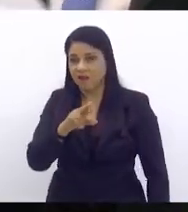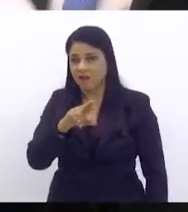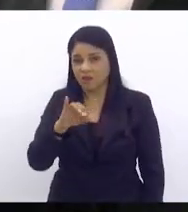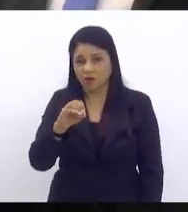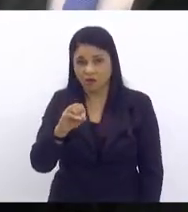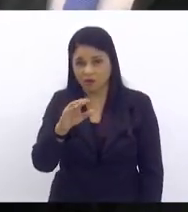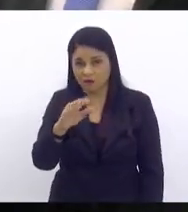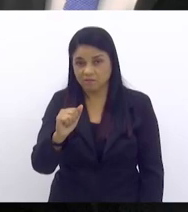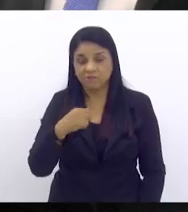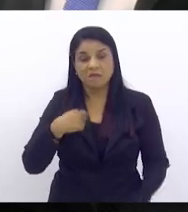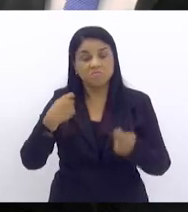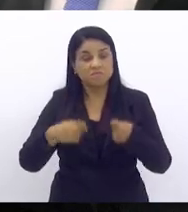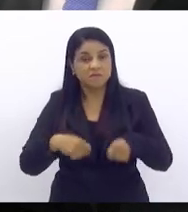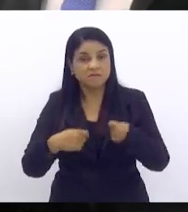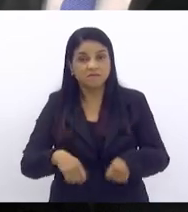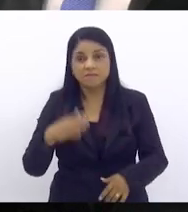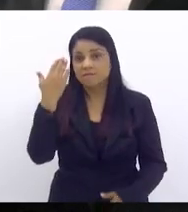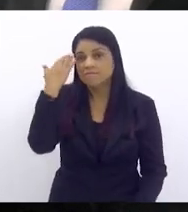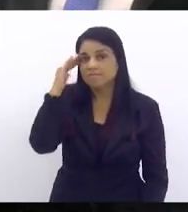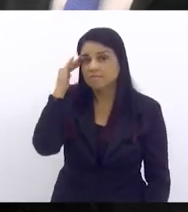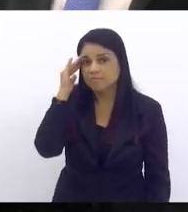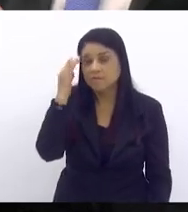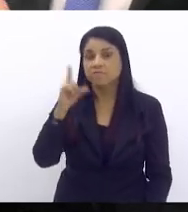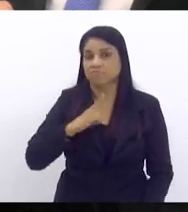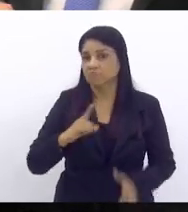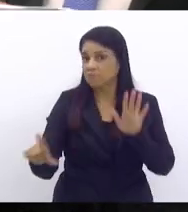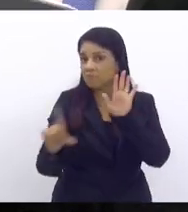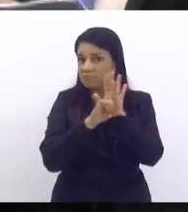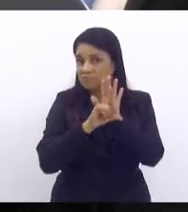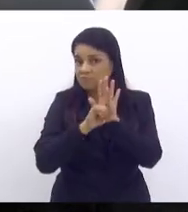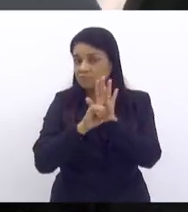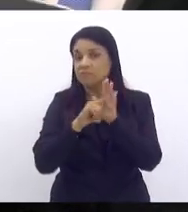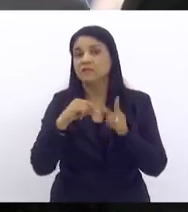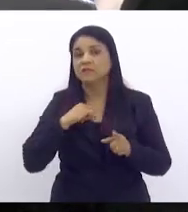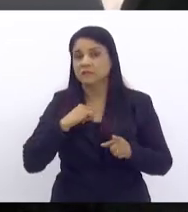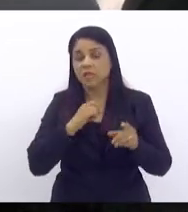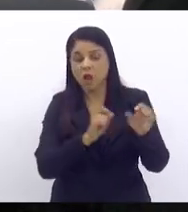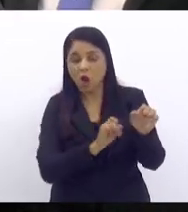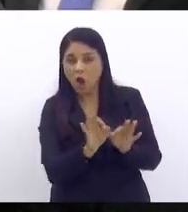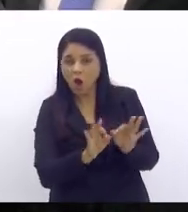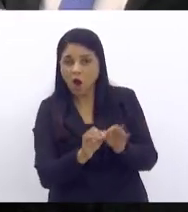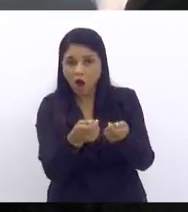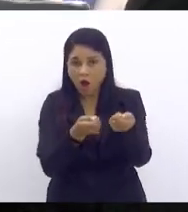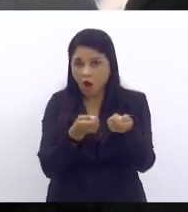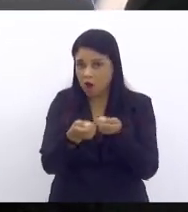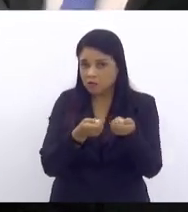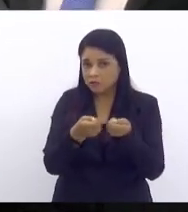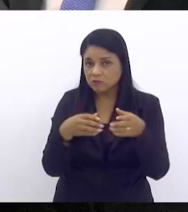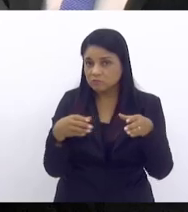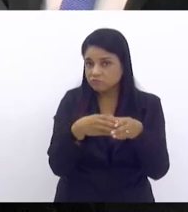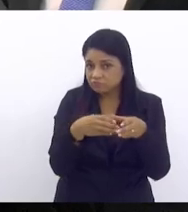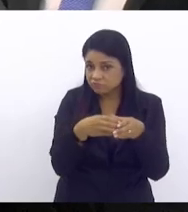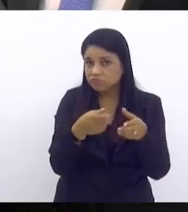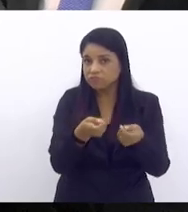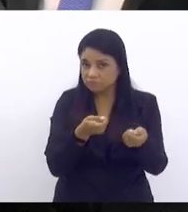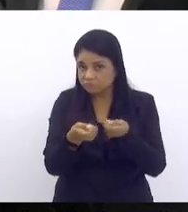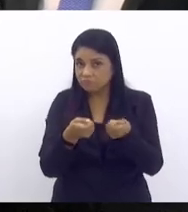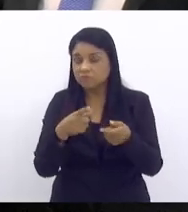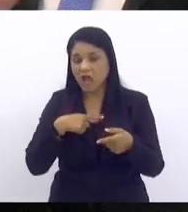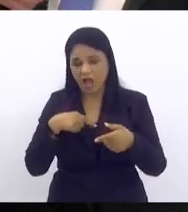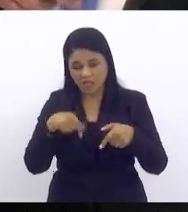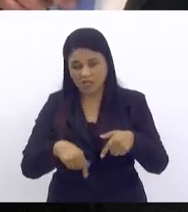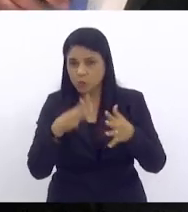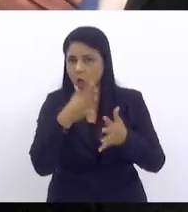começar a entender que existe lei, que existe órgão de controle e que isso aqui não é uma bagunça.